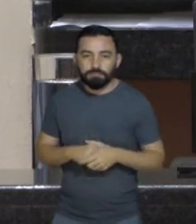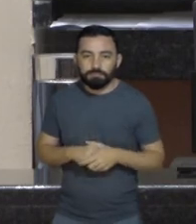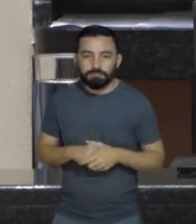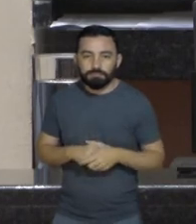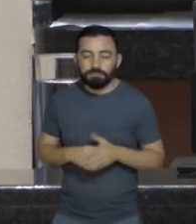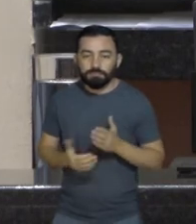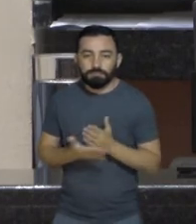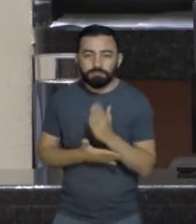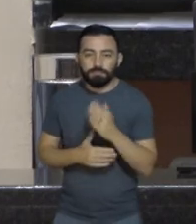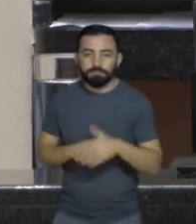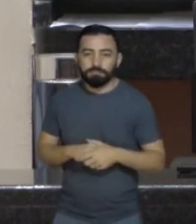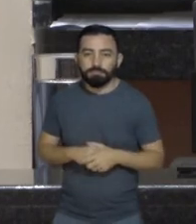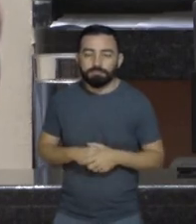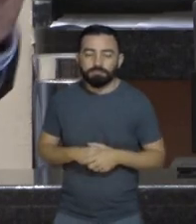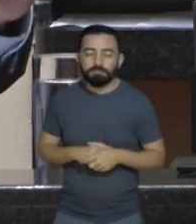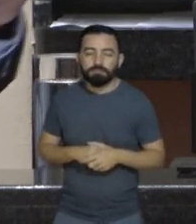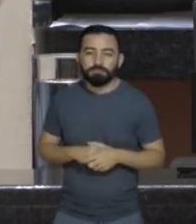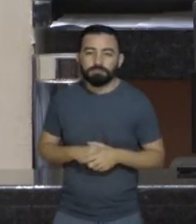Aprovado.